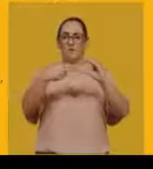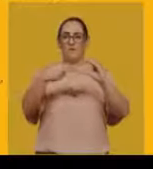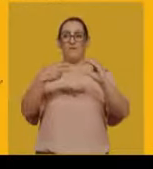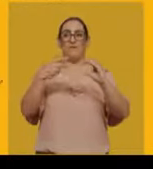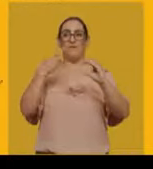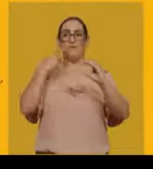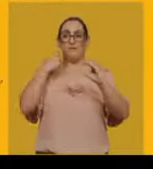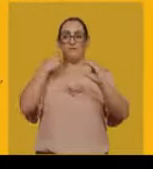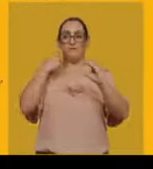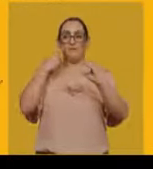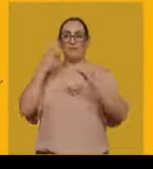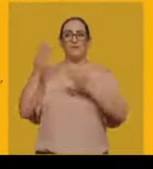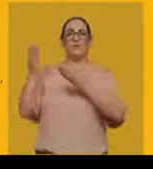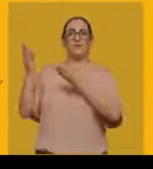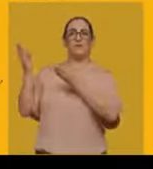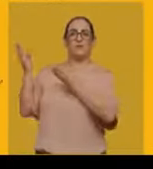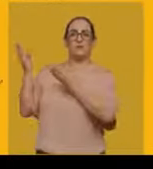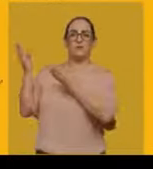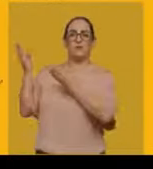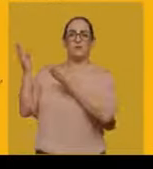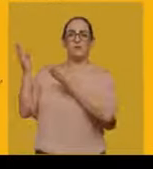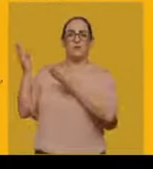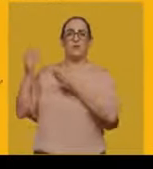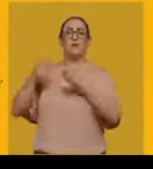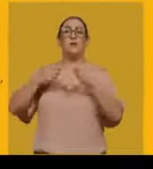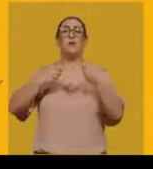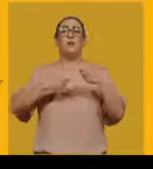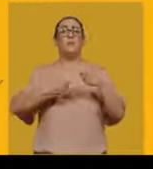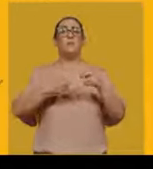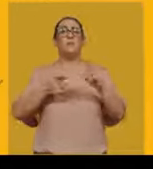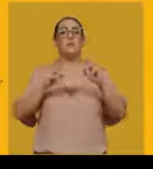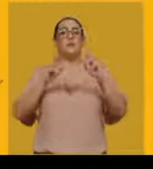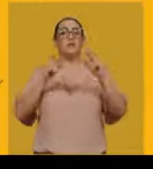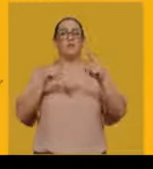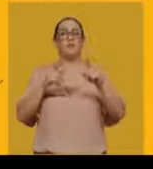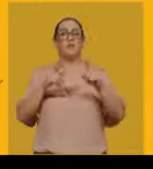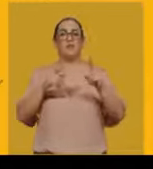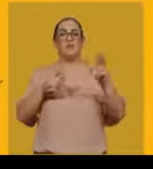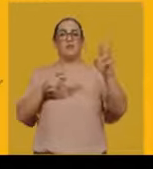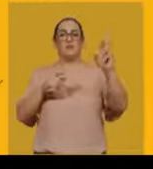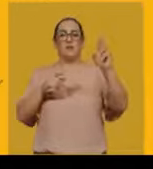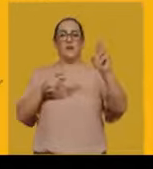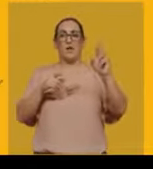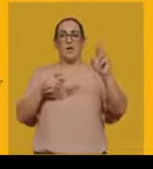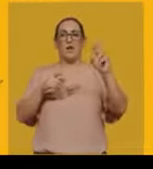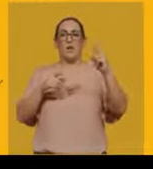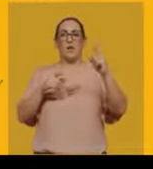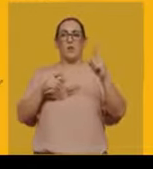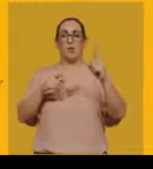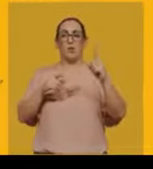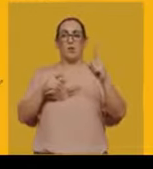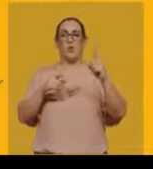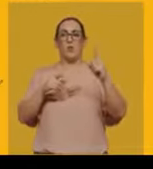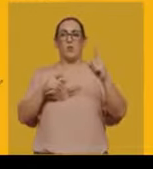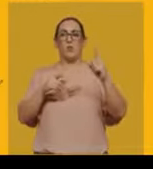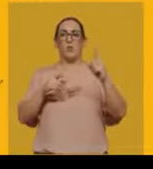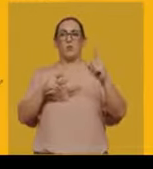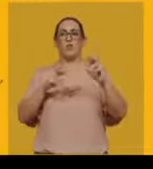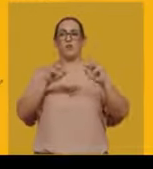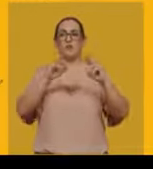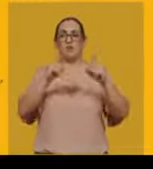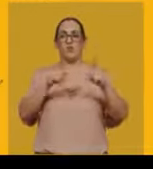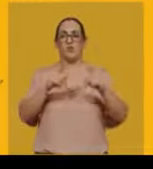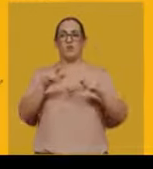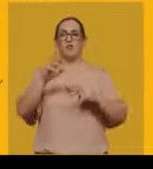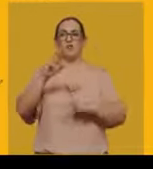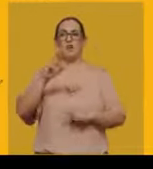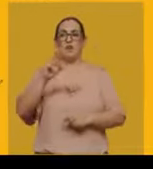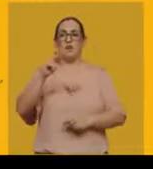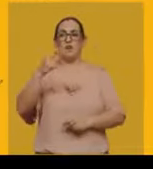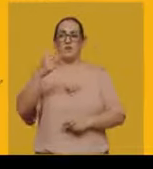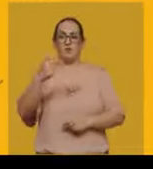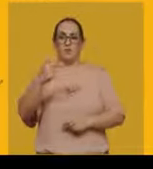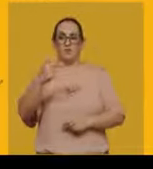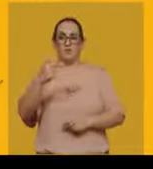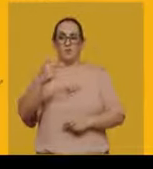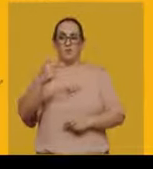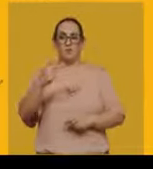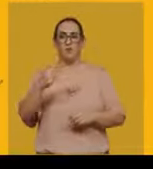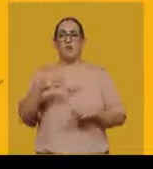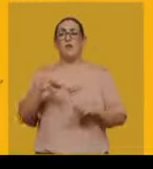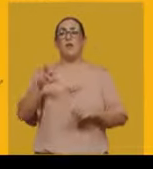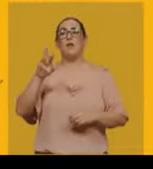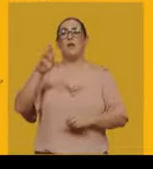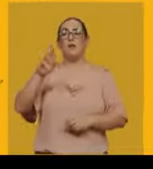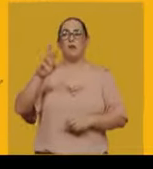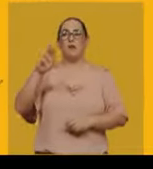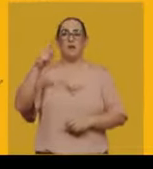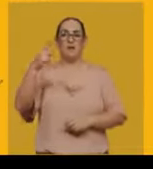R1 precisa ser diferente de R2, enquanto que R3 precisa ser diferente de R4. Dessa